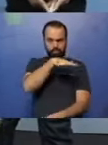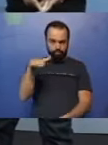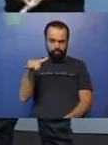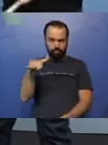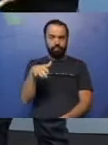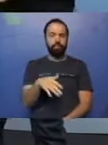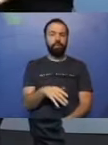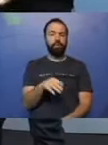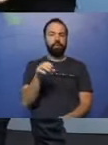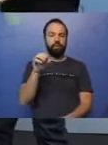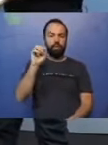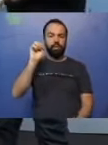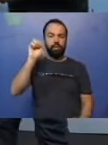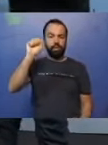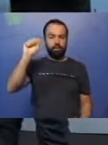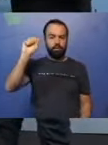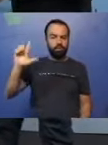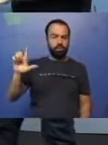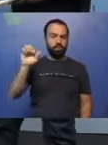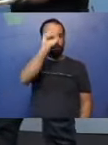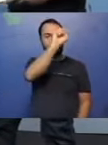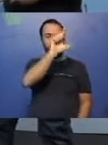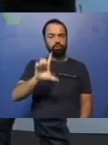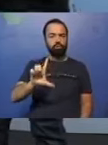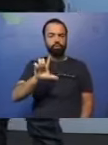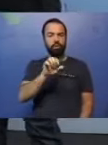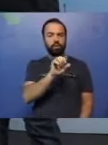mais provável?